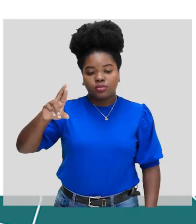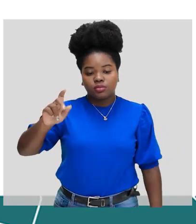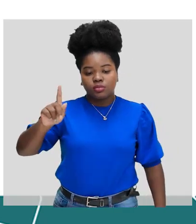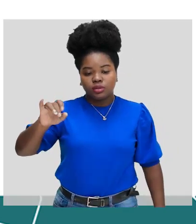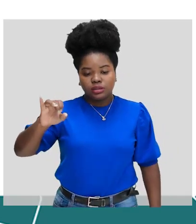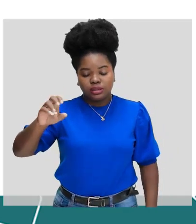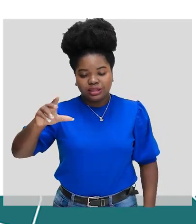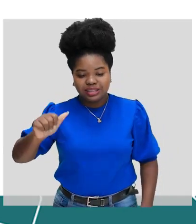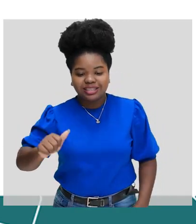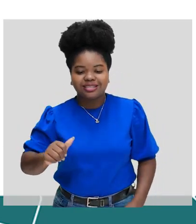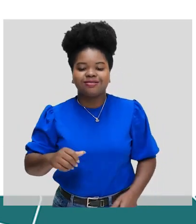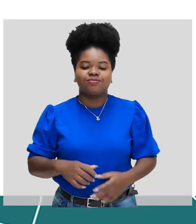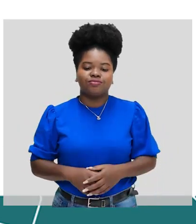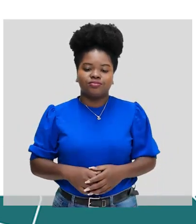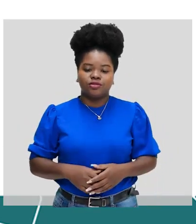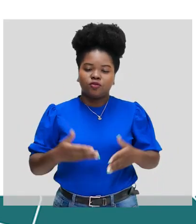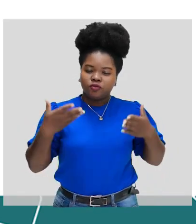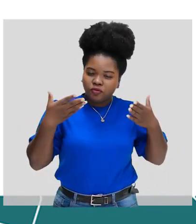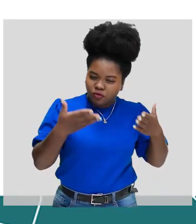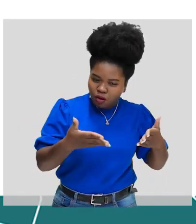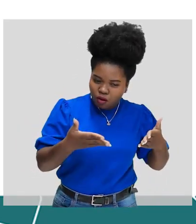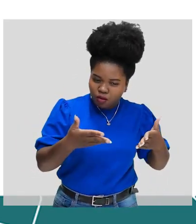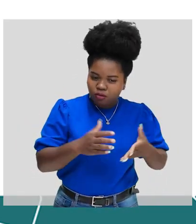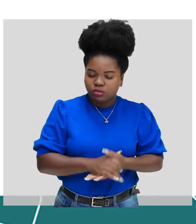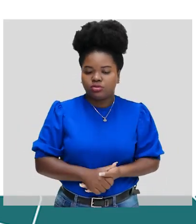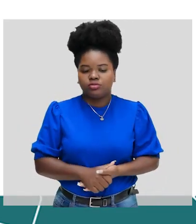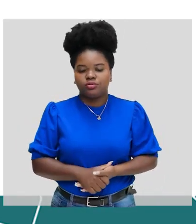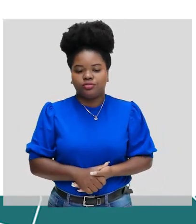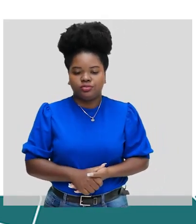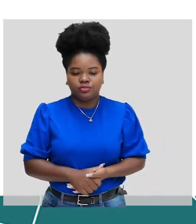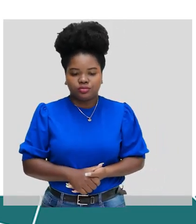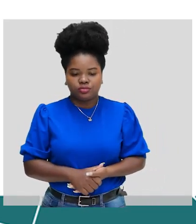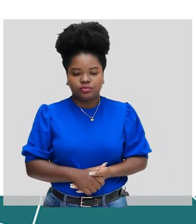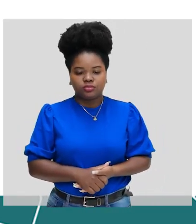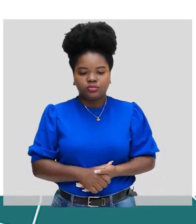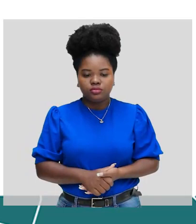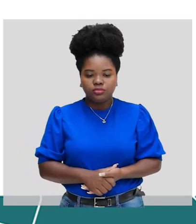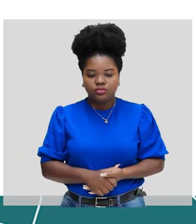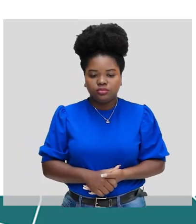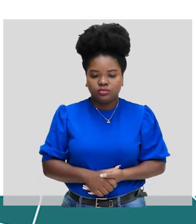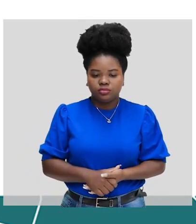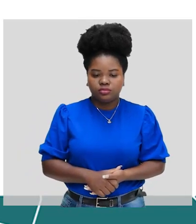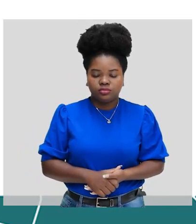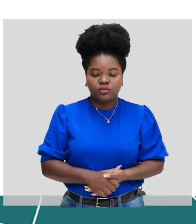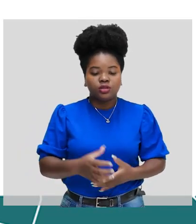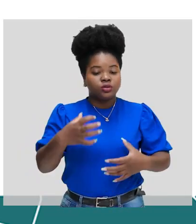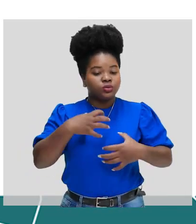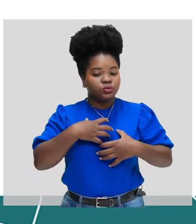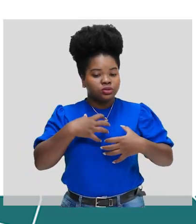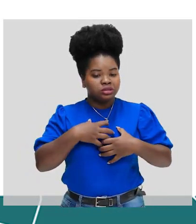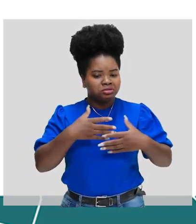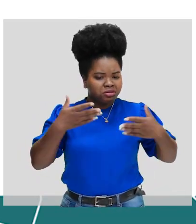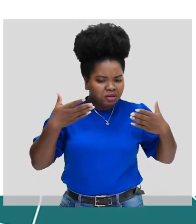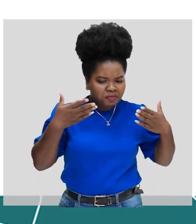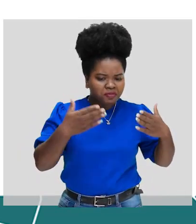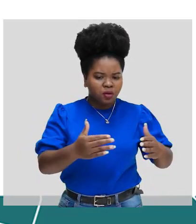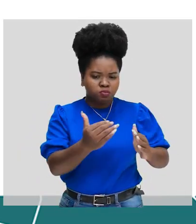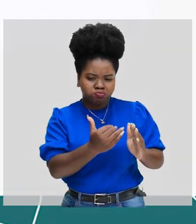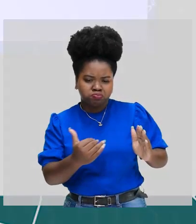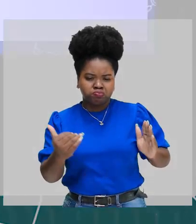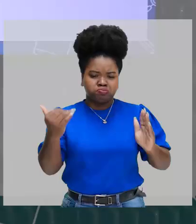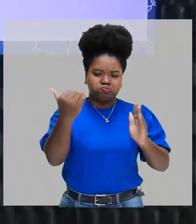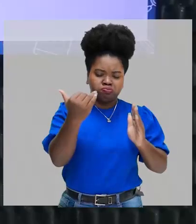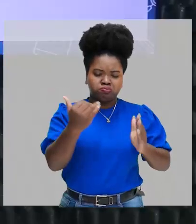de emergir, né? Não de emergência no sentido de ser urgente, tá? Mas no sentido de estar em destaque.